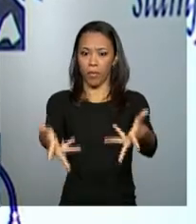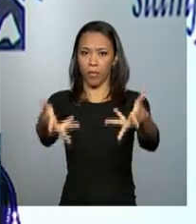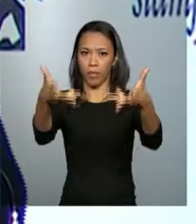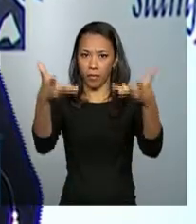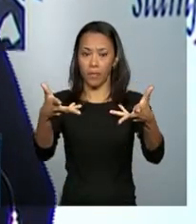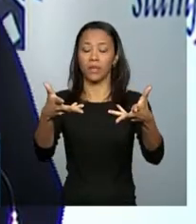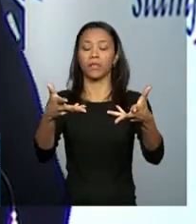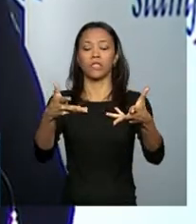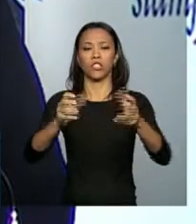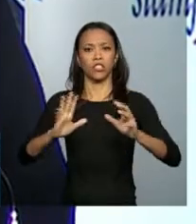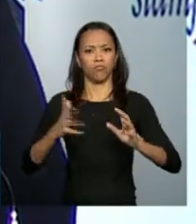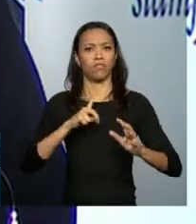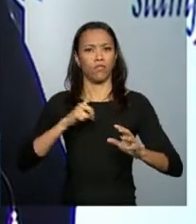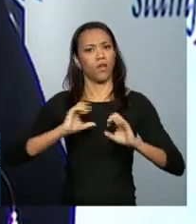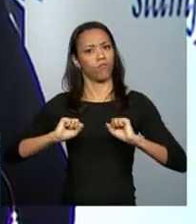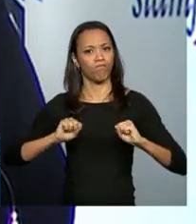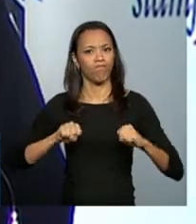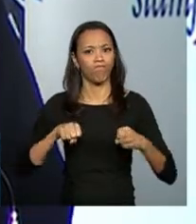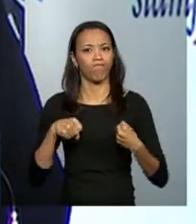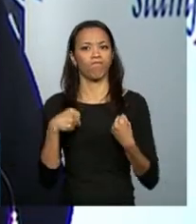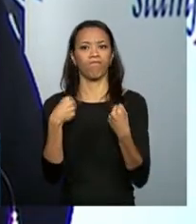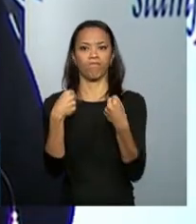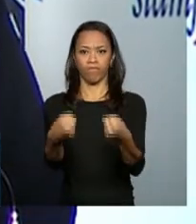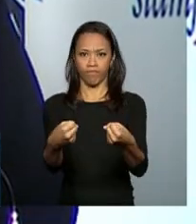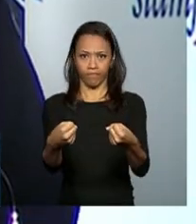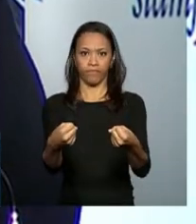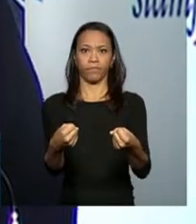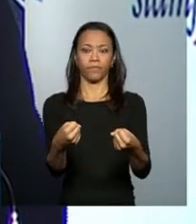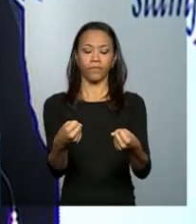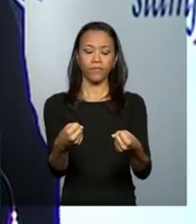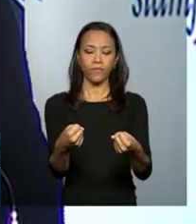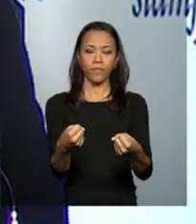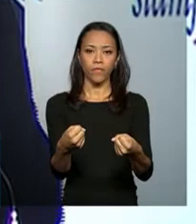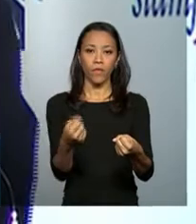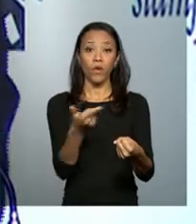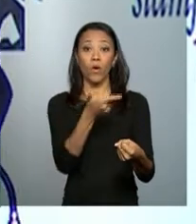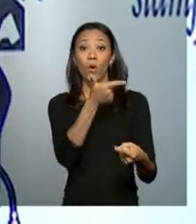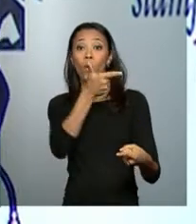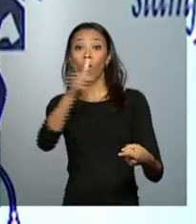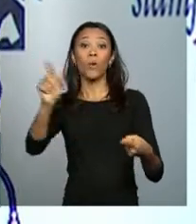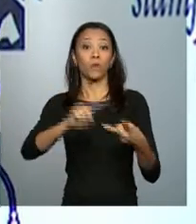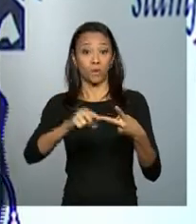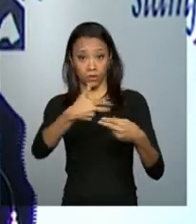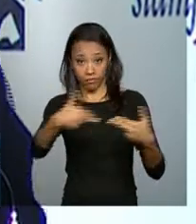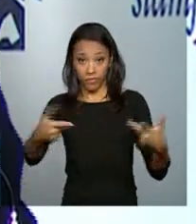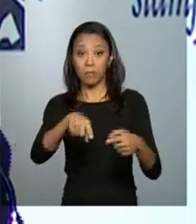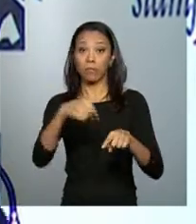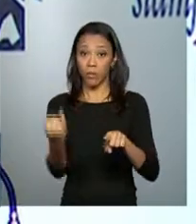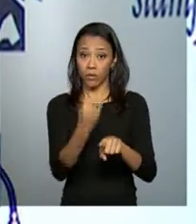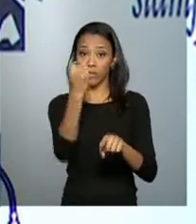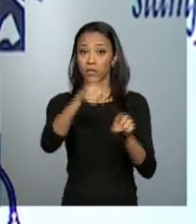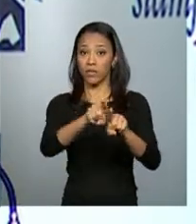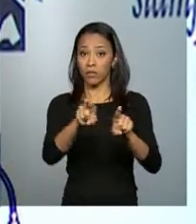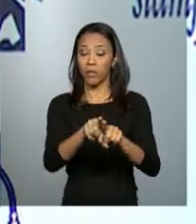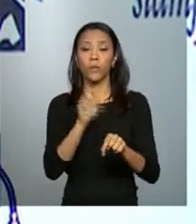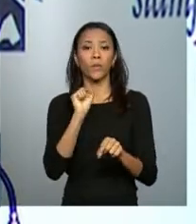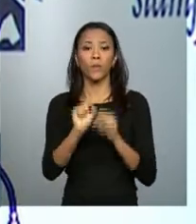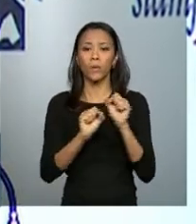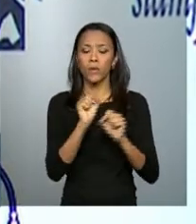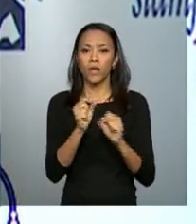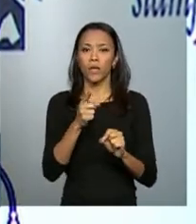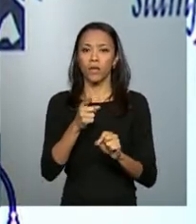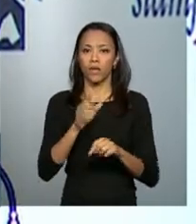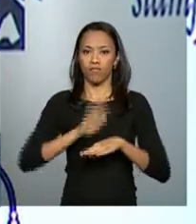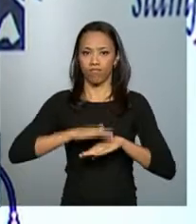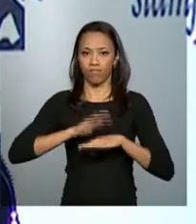a sua alavanca, né, o seu primeiro degrau. Outra variável ainda importante foram as escolhas que